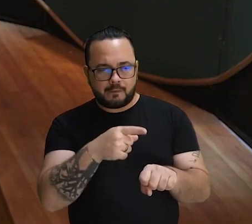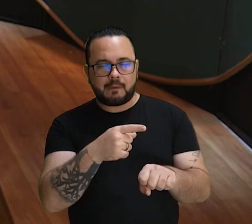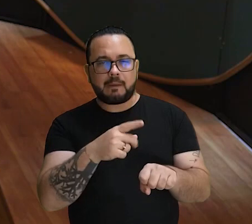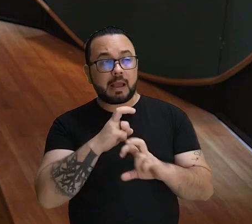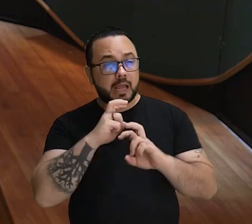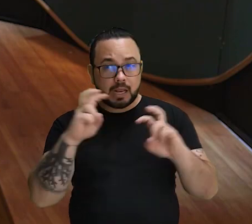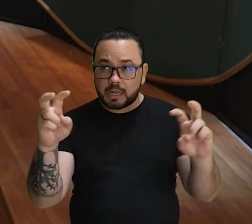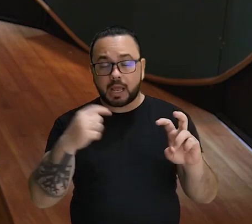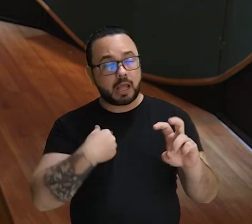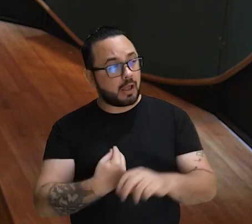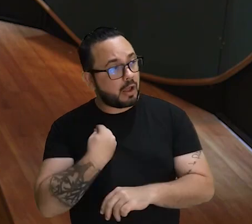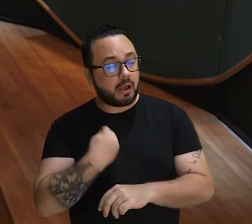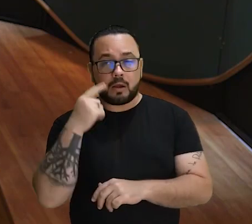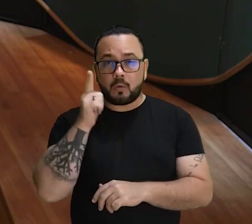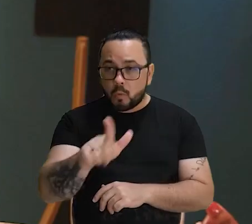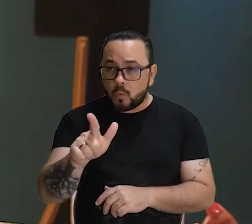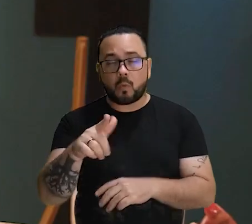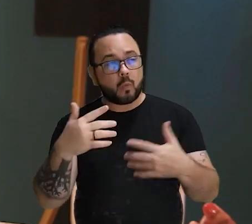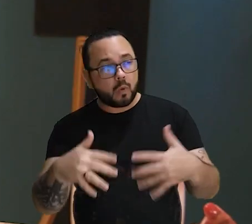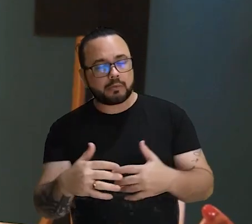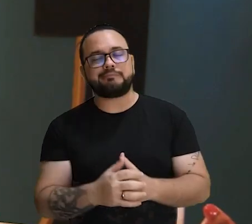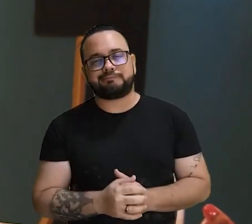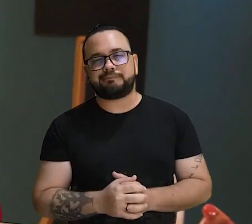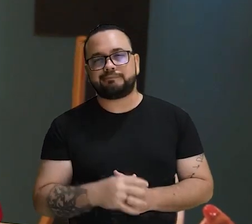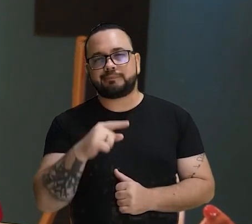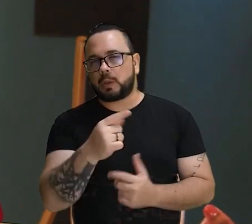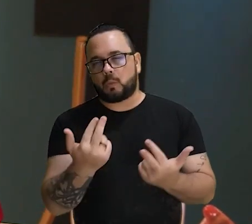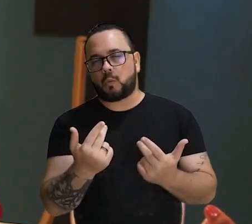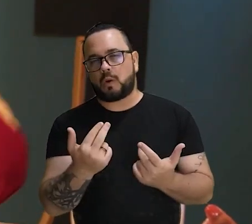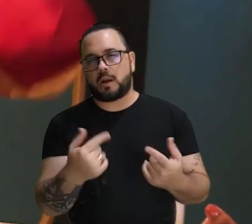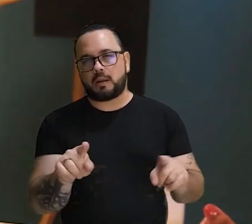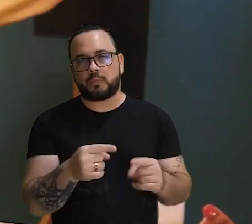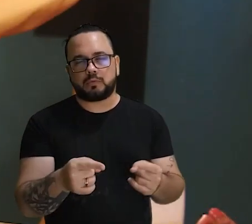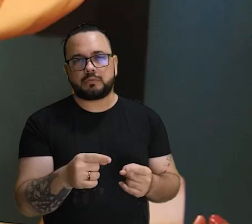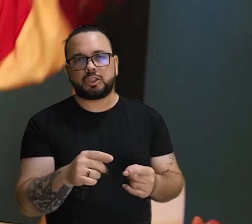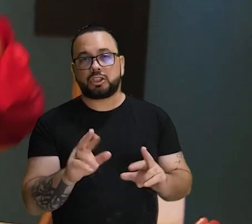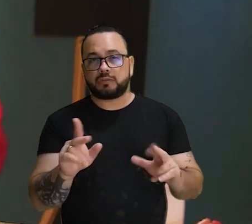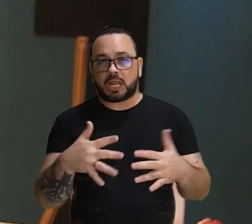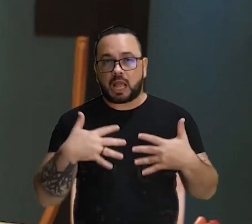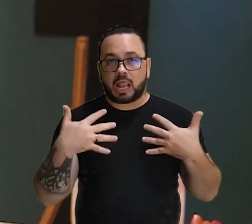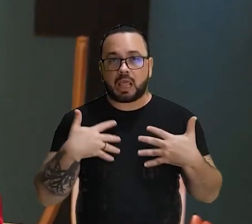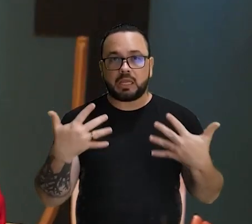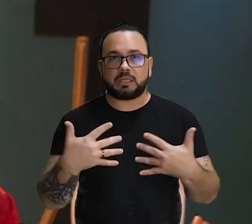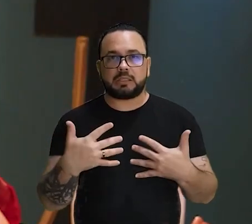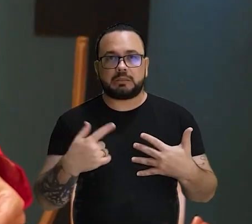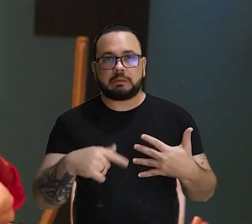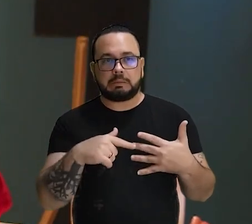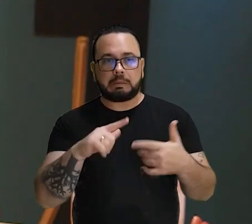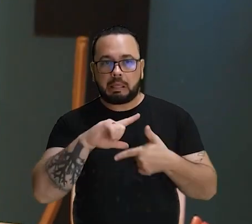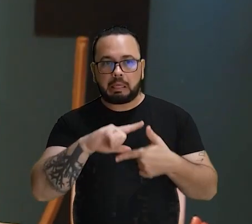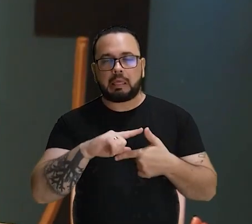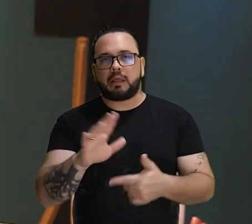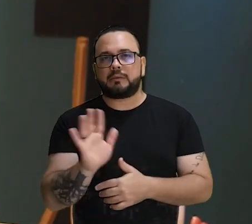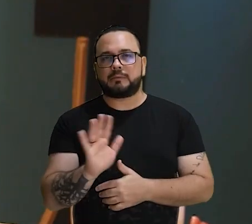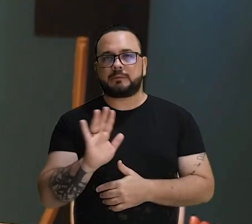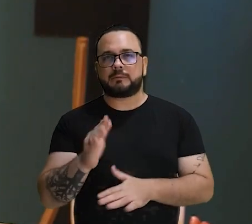é mais um grito de, estamos vivos, sobrevivemos, estamos aqui. Do que uma alegria. Não que esse seja alienado, nada disso, assim.